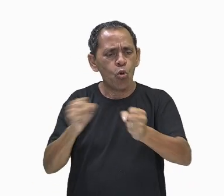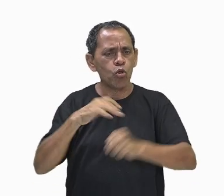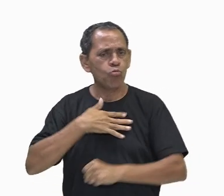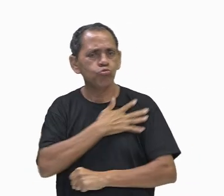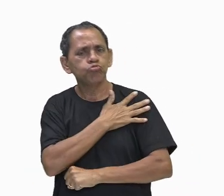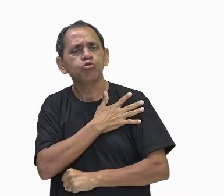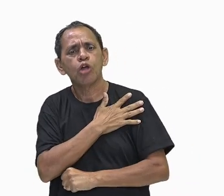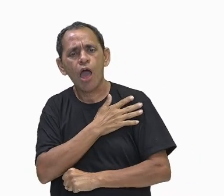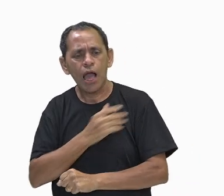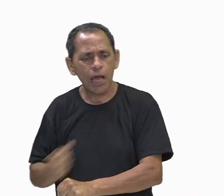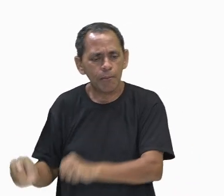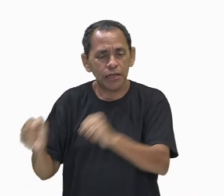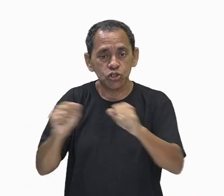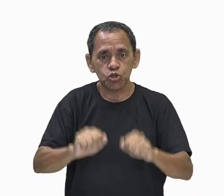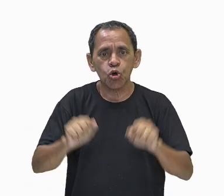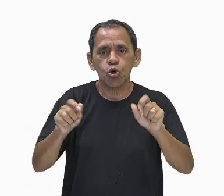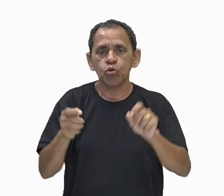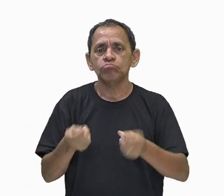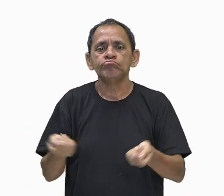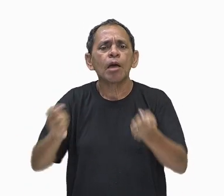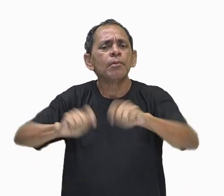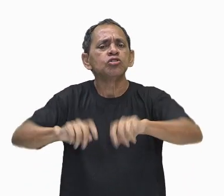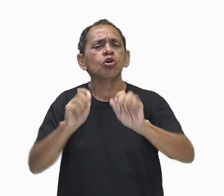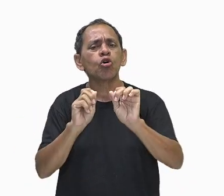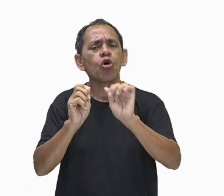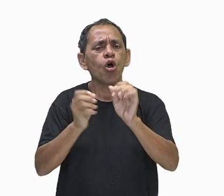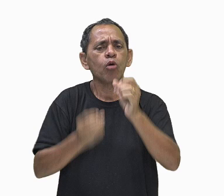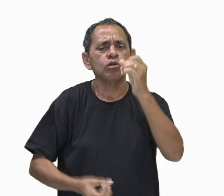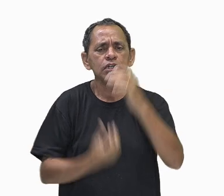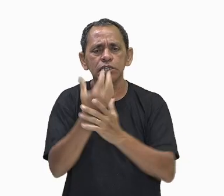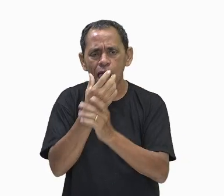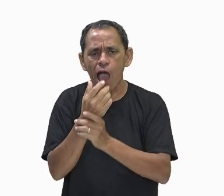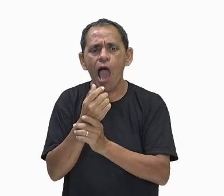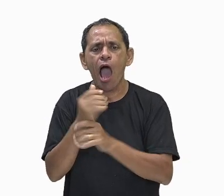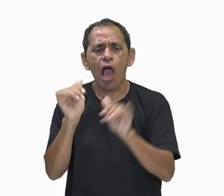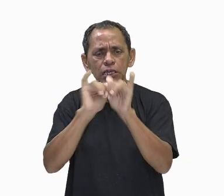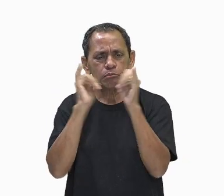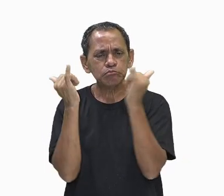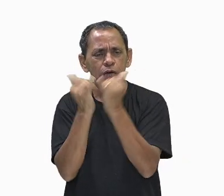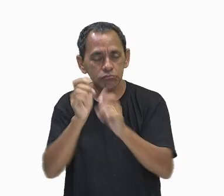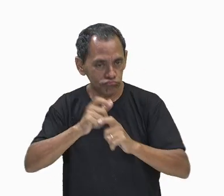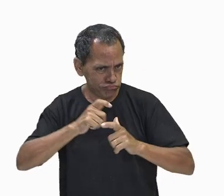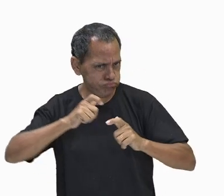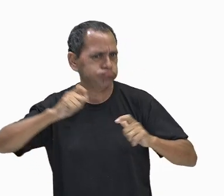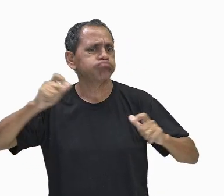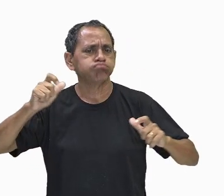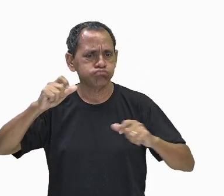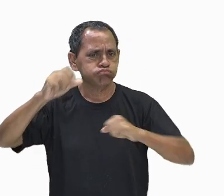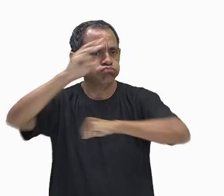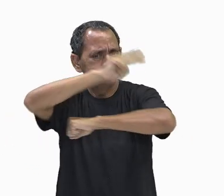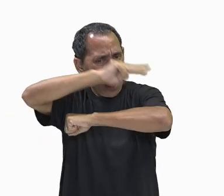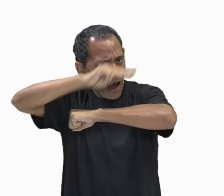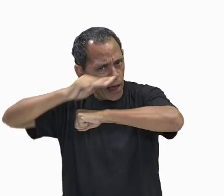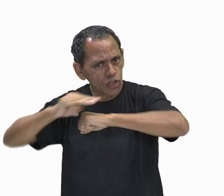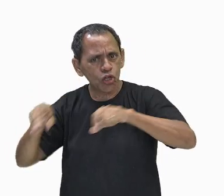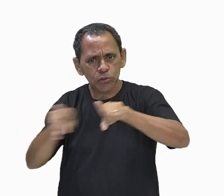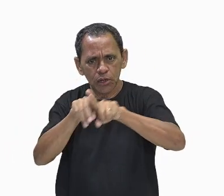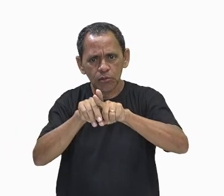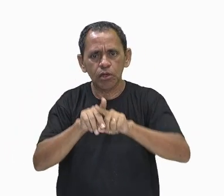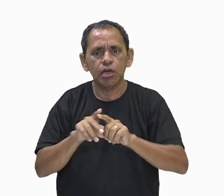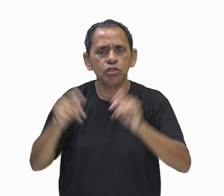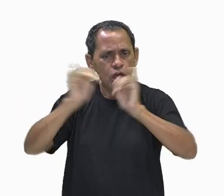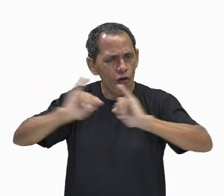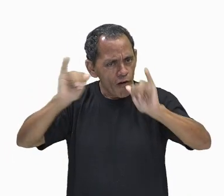possibilitou aos assírios formar um dos maiores impérios da Mesopotâmia. Embora as campanhas